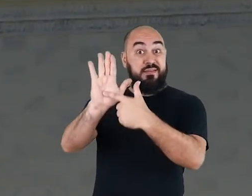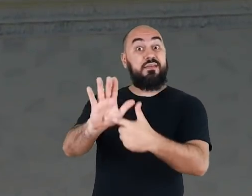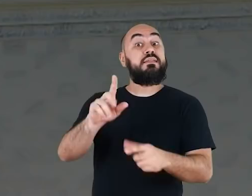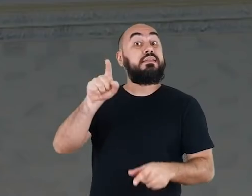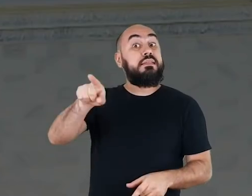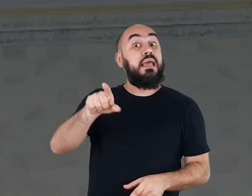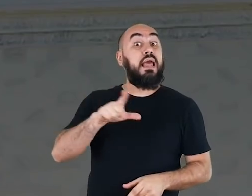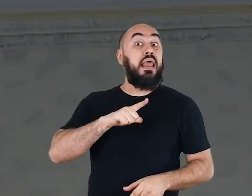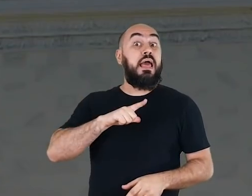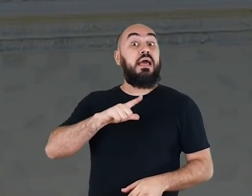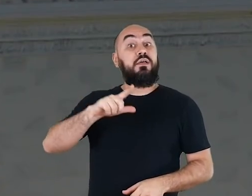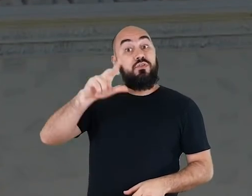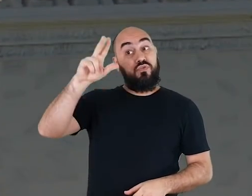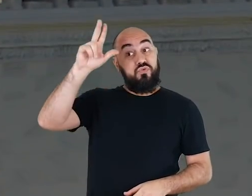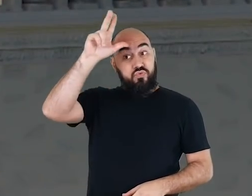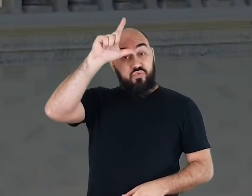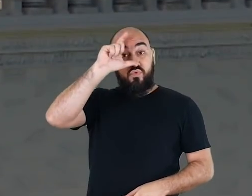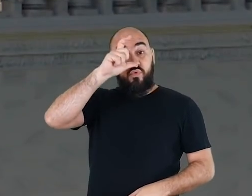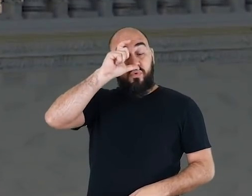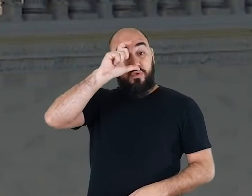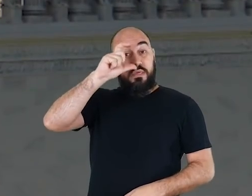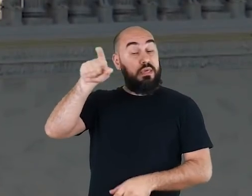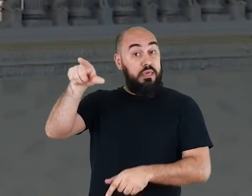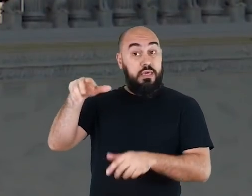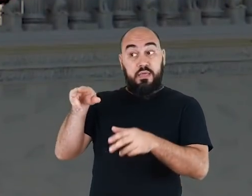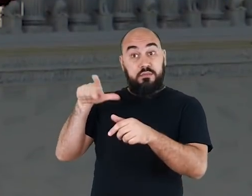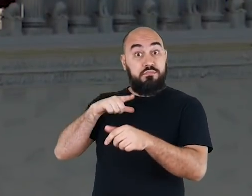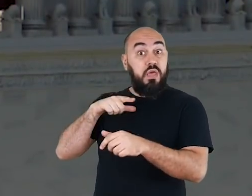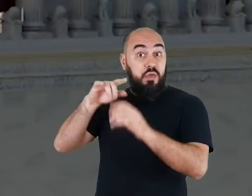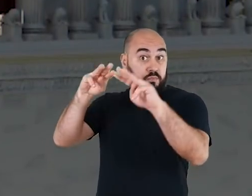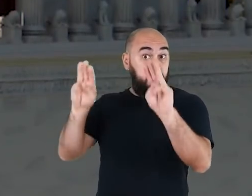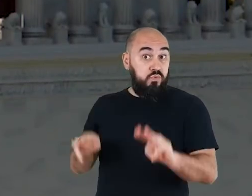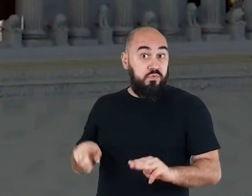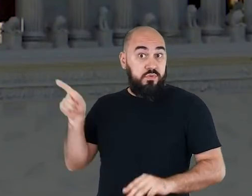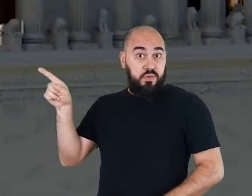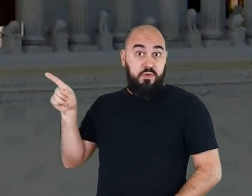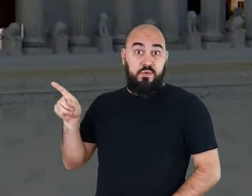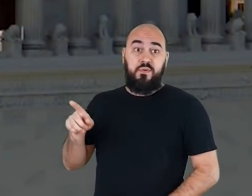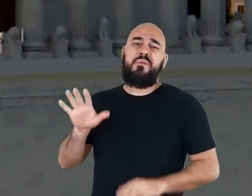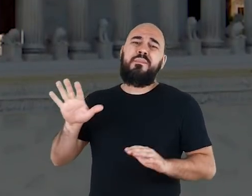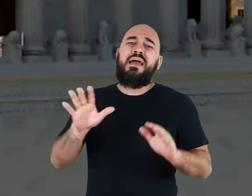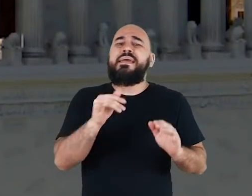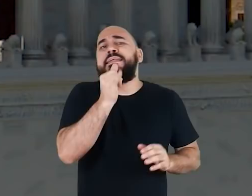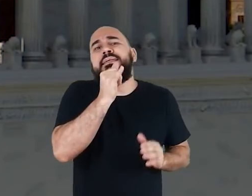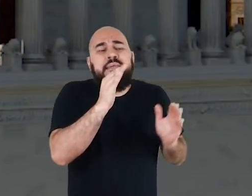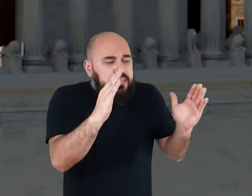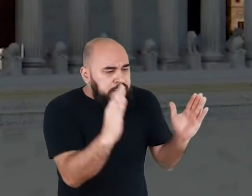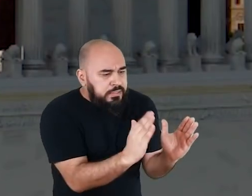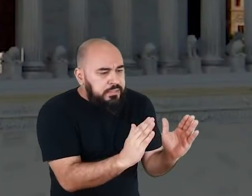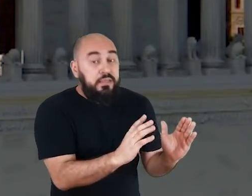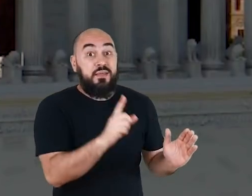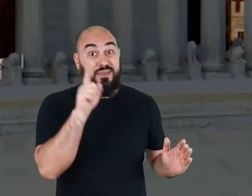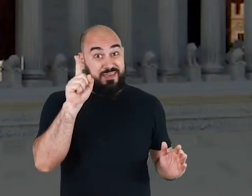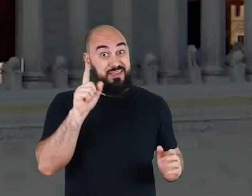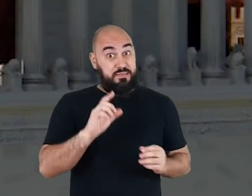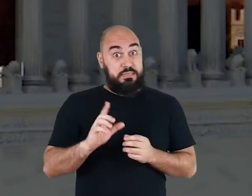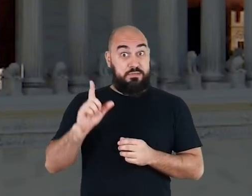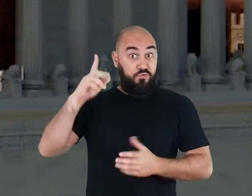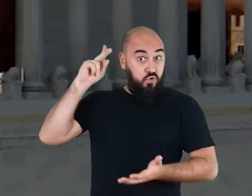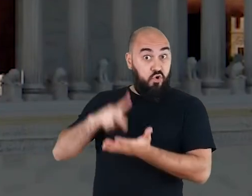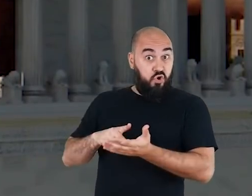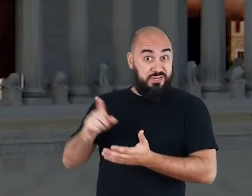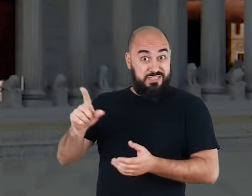ela nos dá uma ideia de como seria o edifício originalmente, que teria 45 metros de altura.